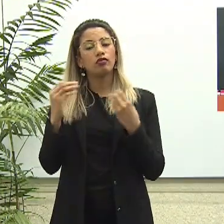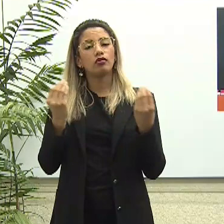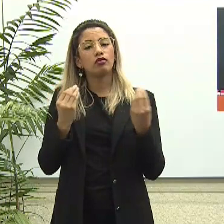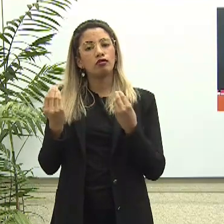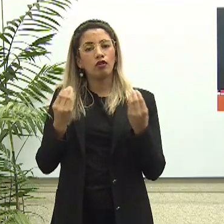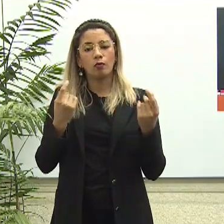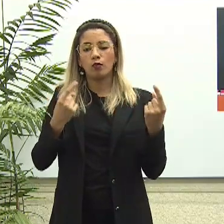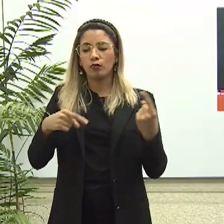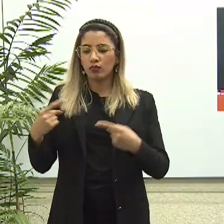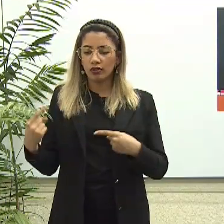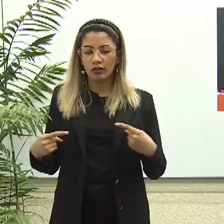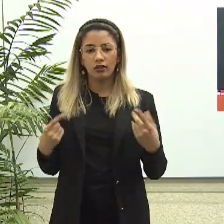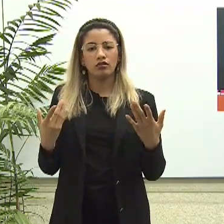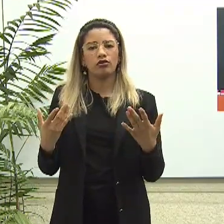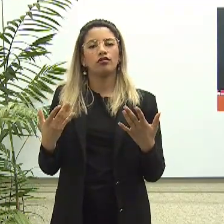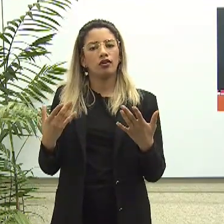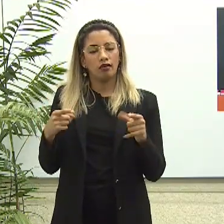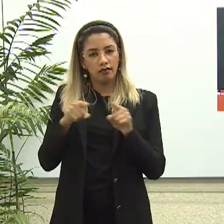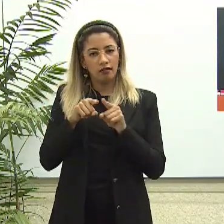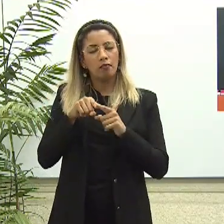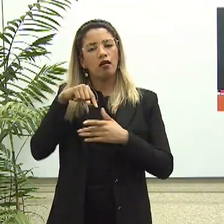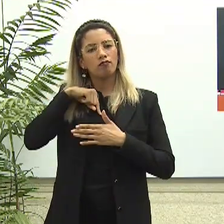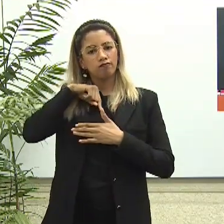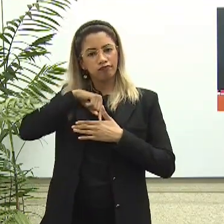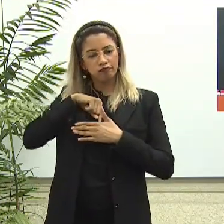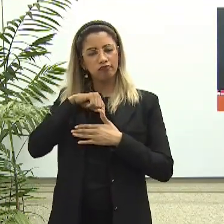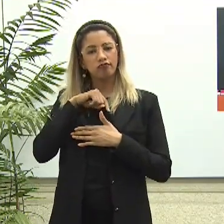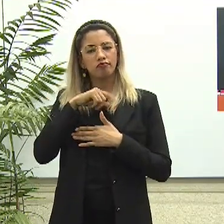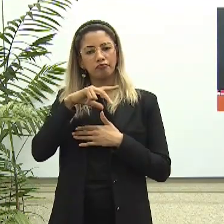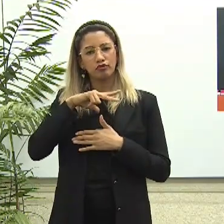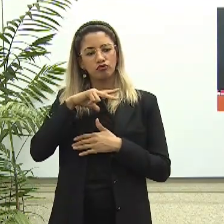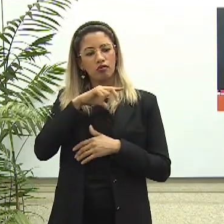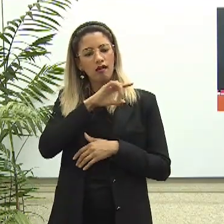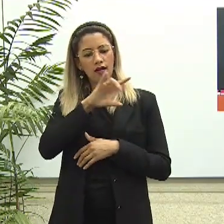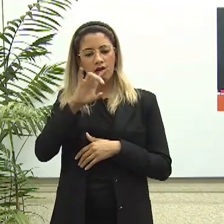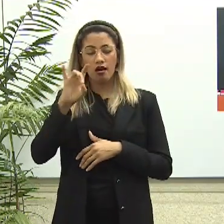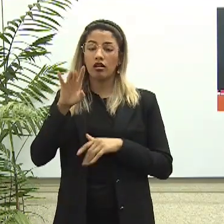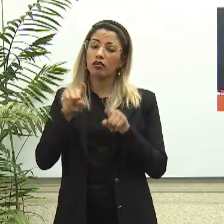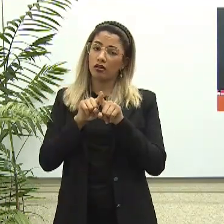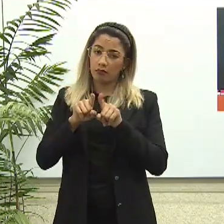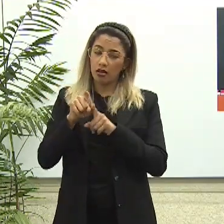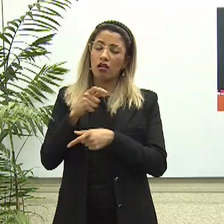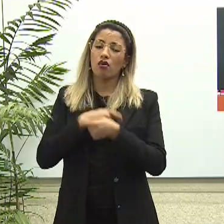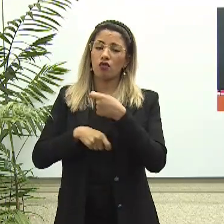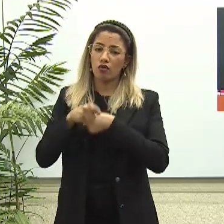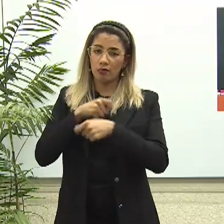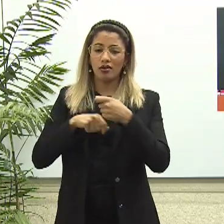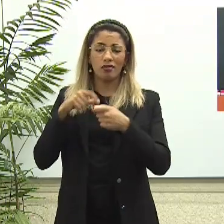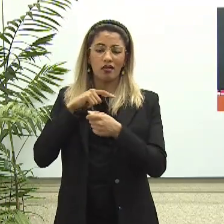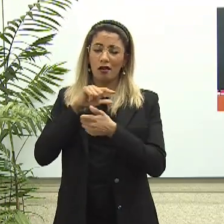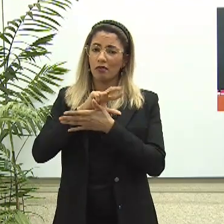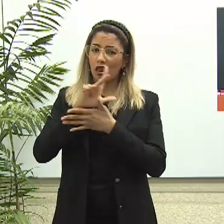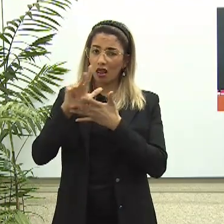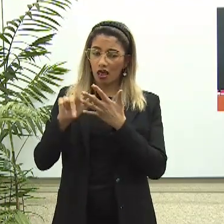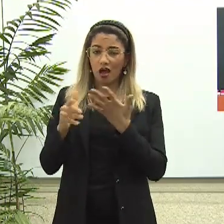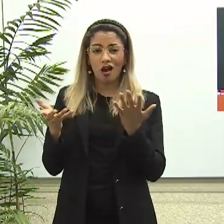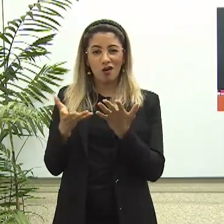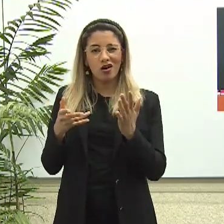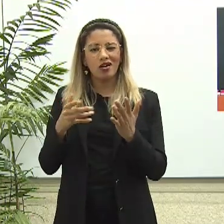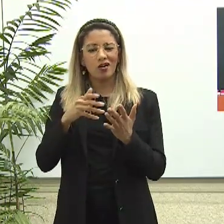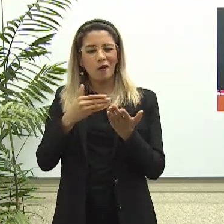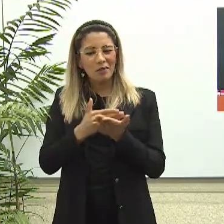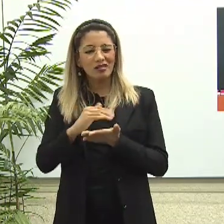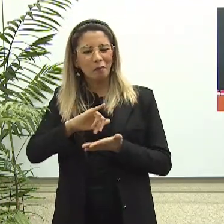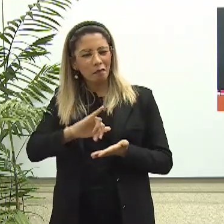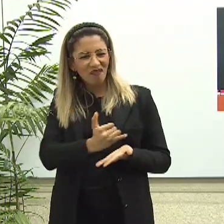âmbito político ideológico subjetivo mas também econômico né novas formas de exploração se abrem mas também novas